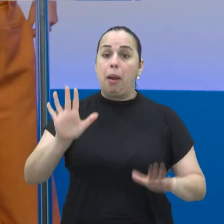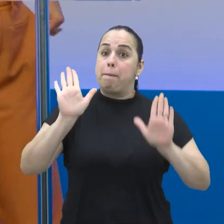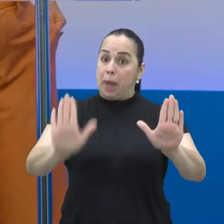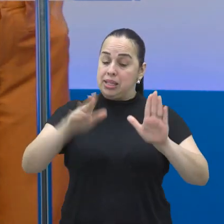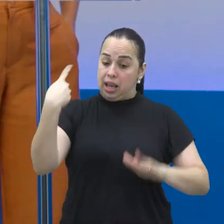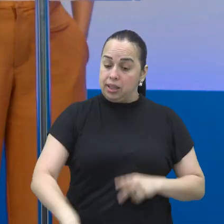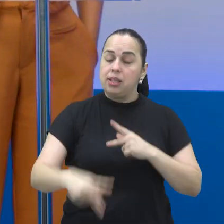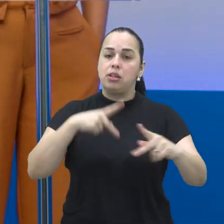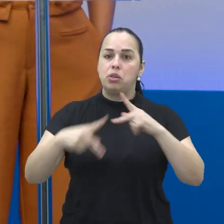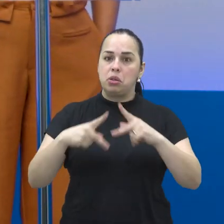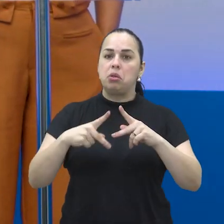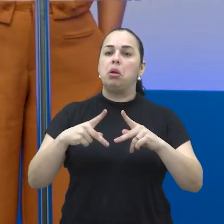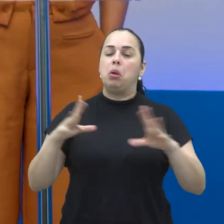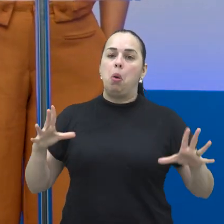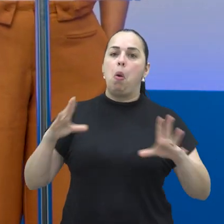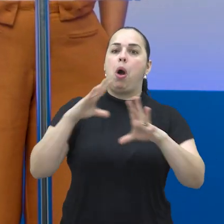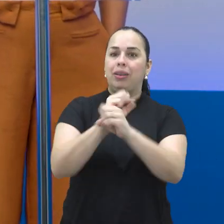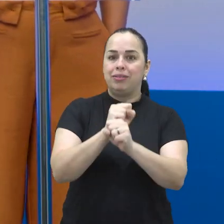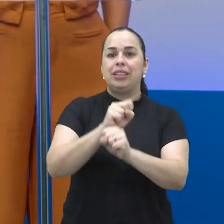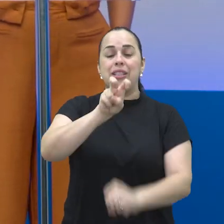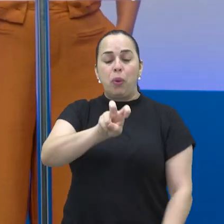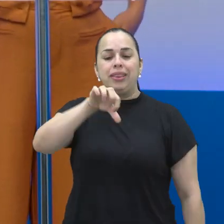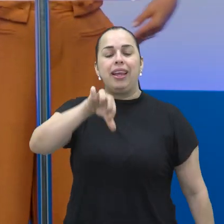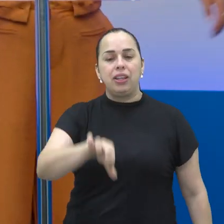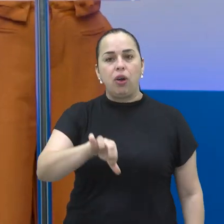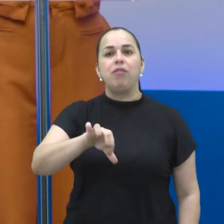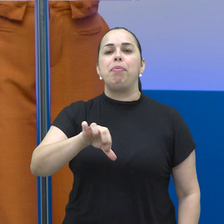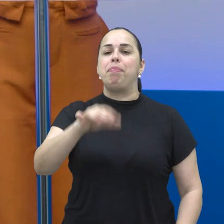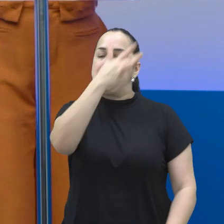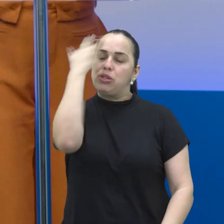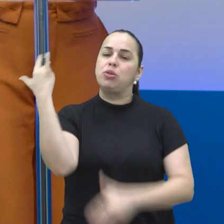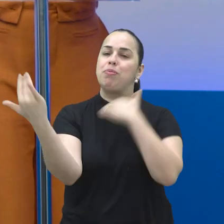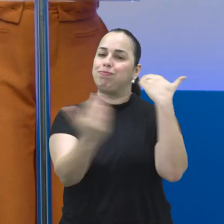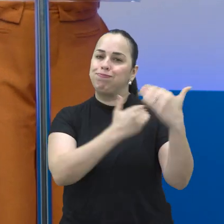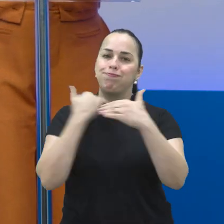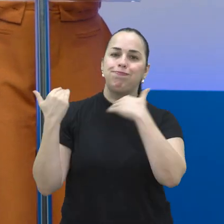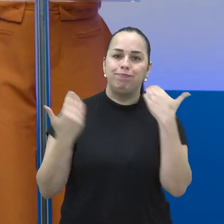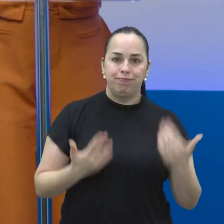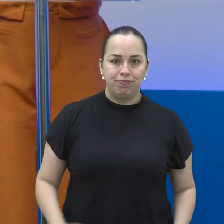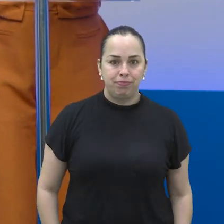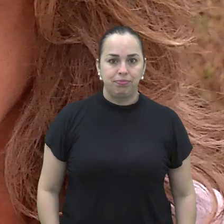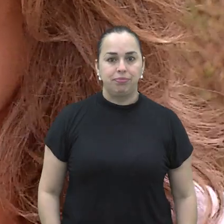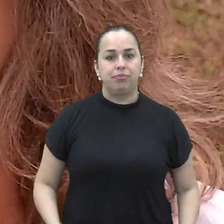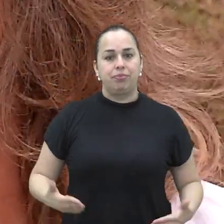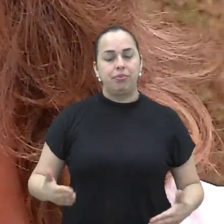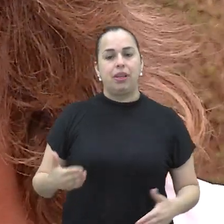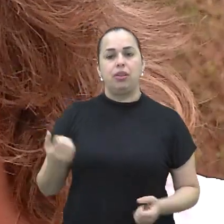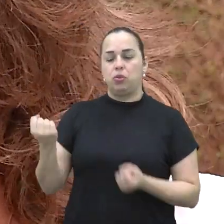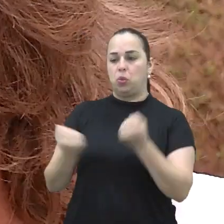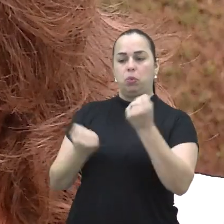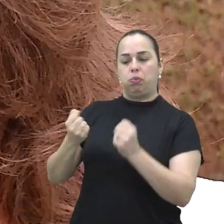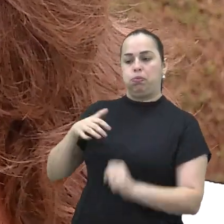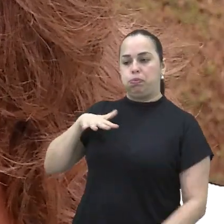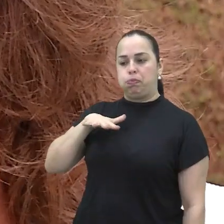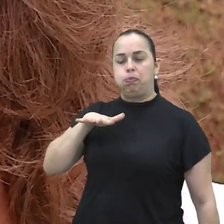São José somou a maior parte das ocorrências, com 59 óbitos. Um acidente de trânsito mudou